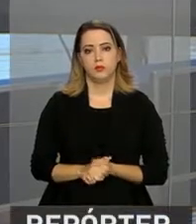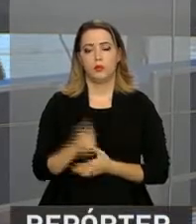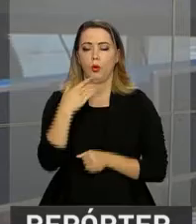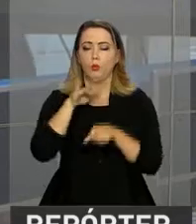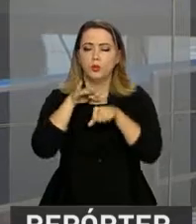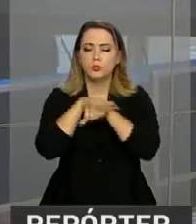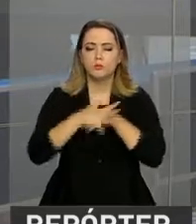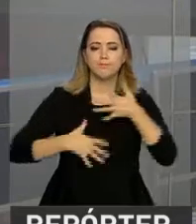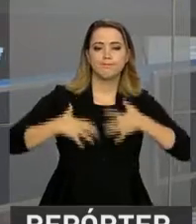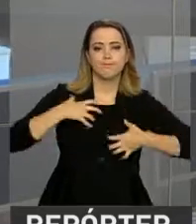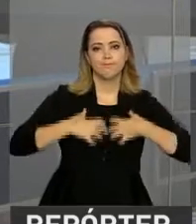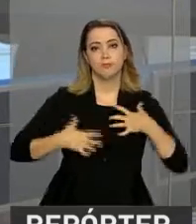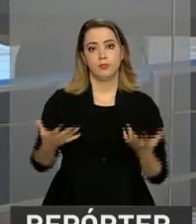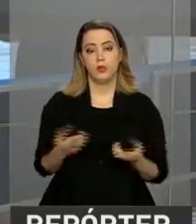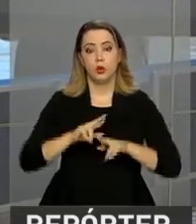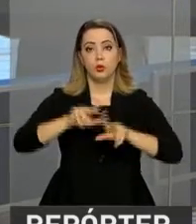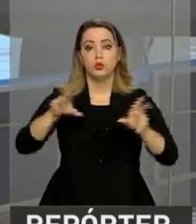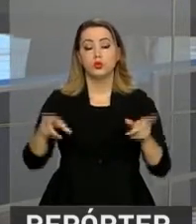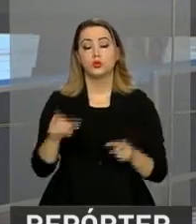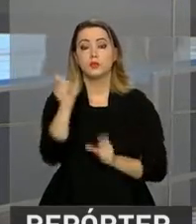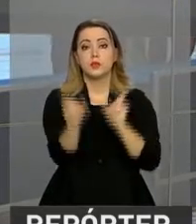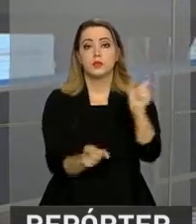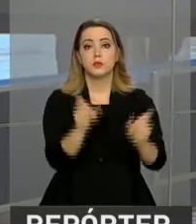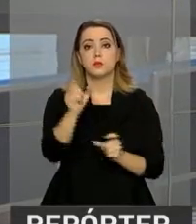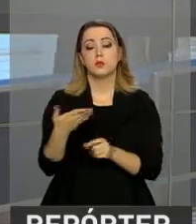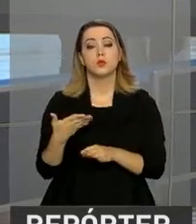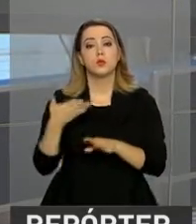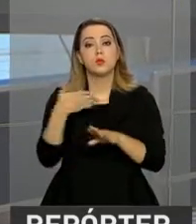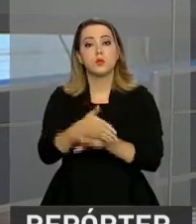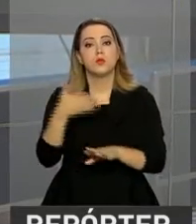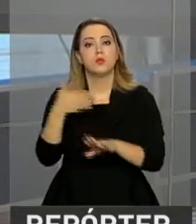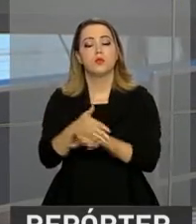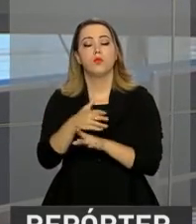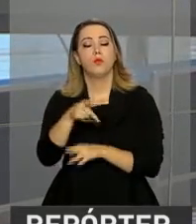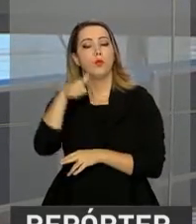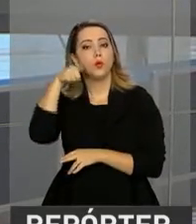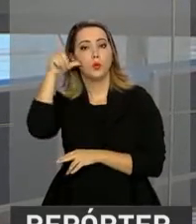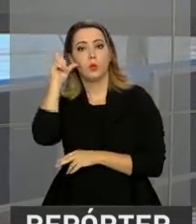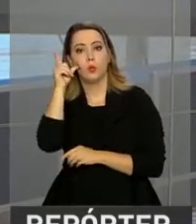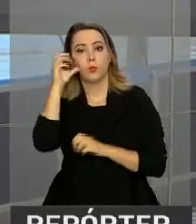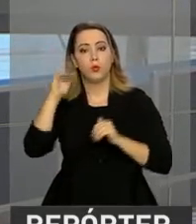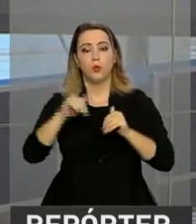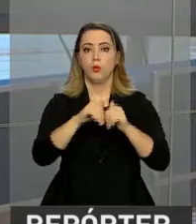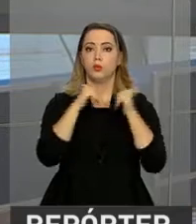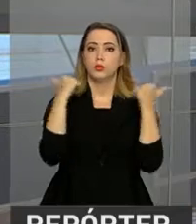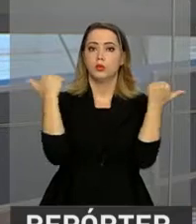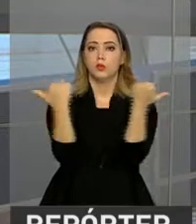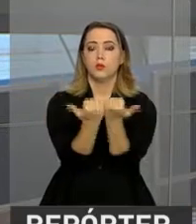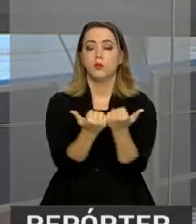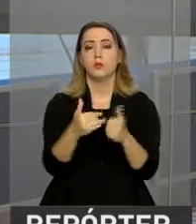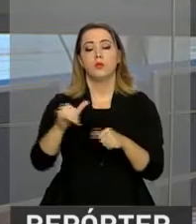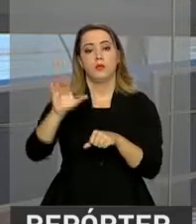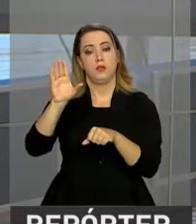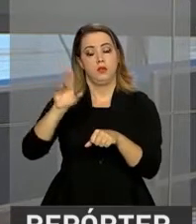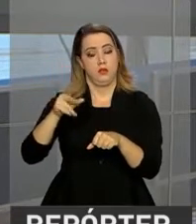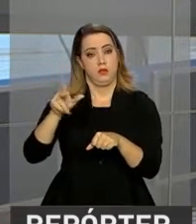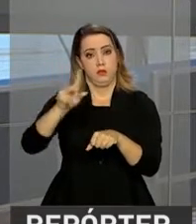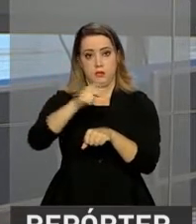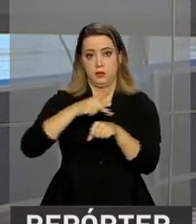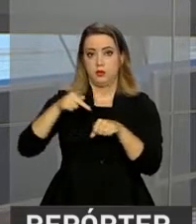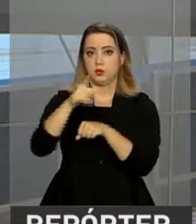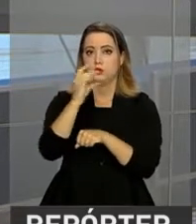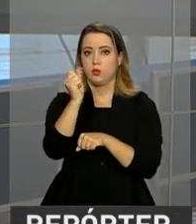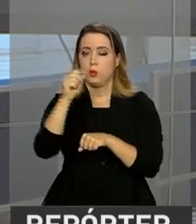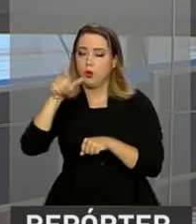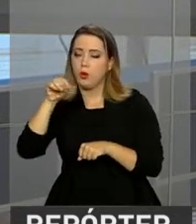noite de muita emoção. Milhares de pessoas foram ontem ao estádio em Medellín, na Colômbia, para homenagear as vítimas da tragédia com o